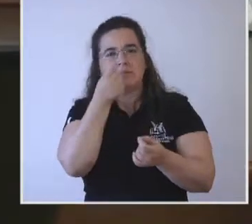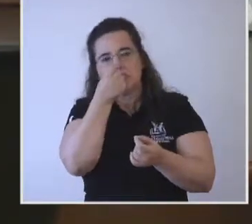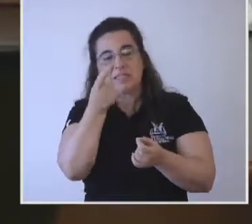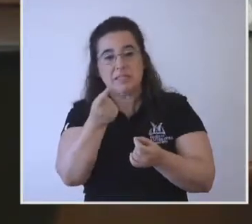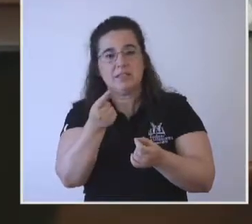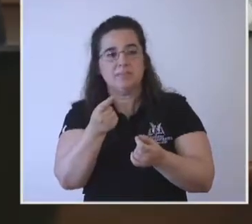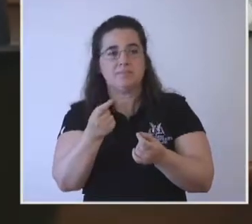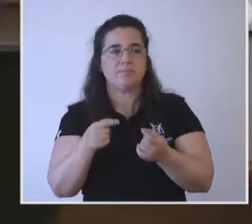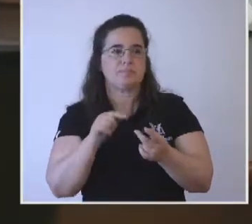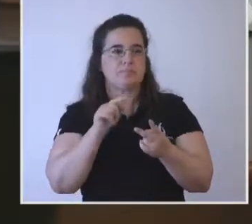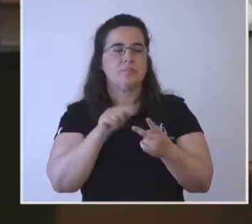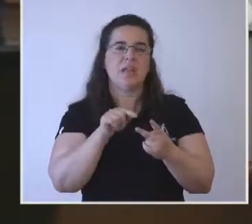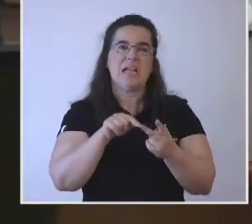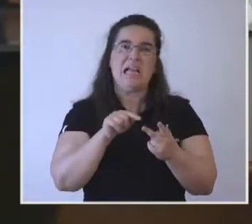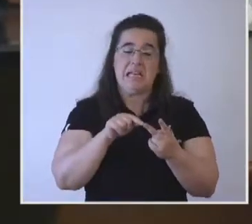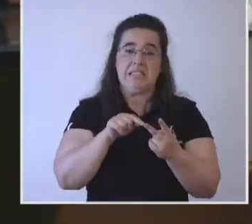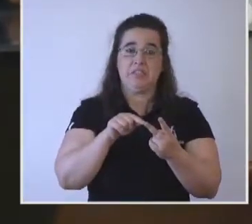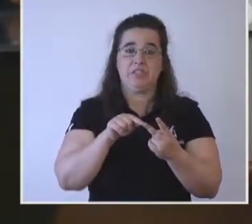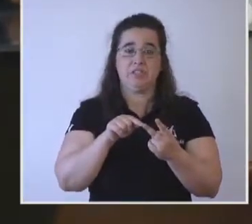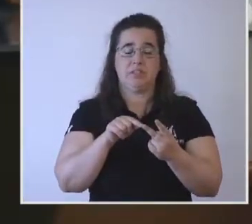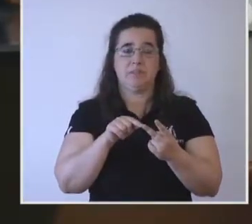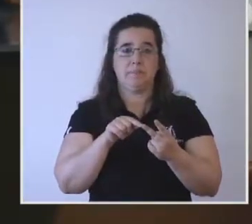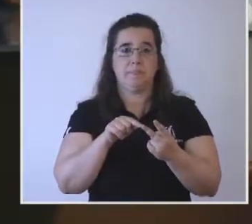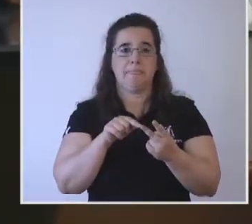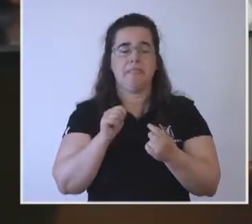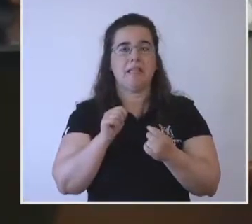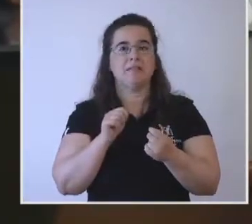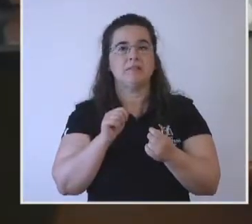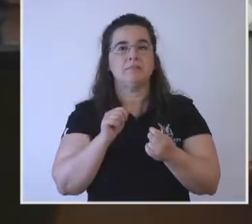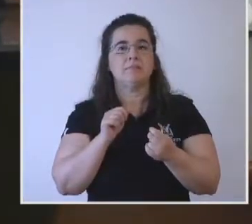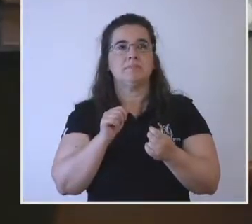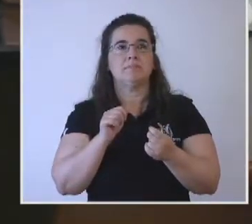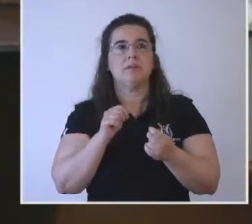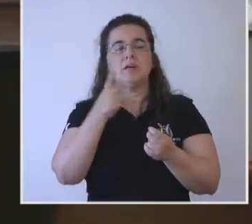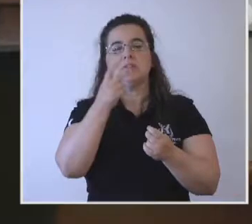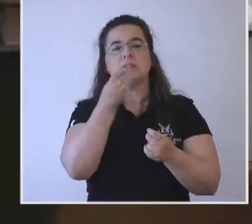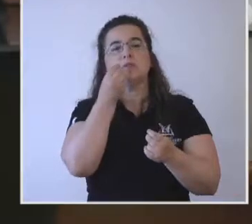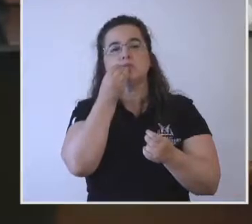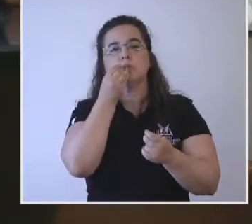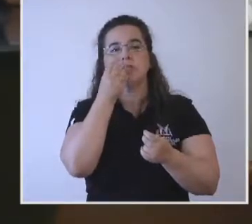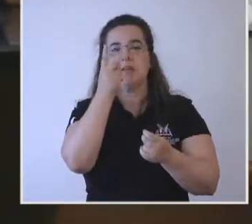de 2, esta é a IGF-1. Os véganos